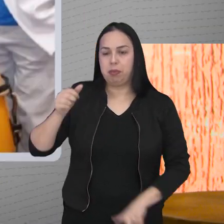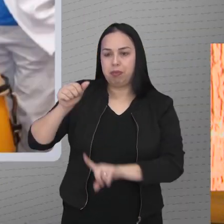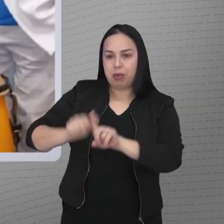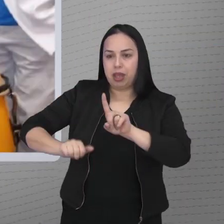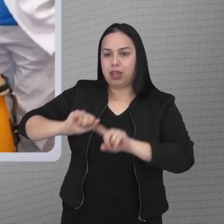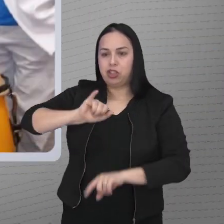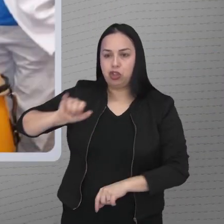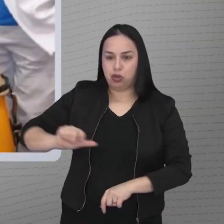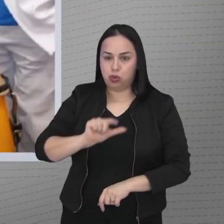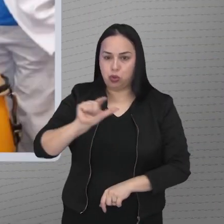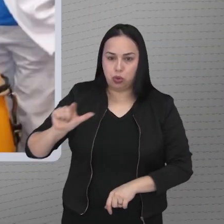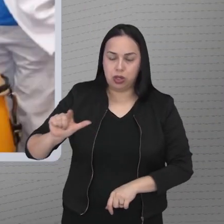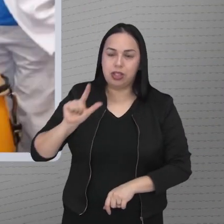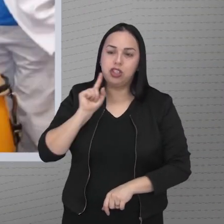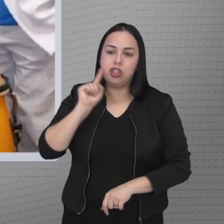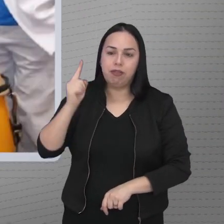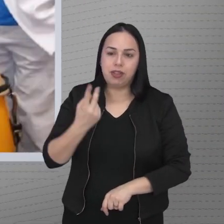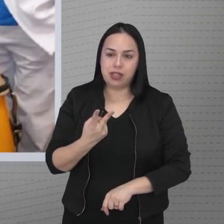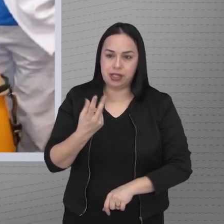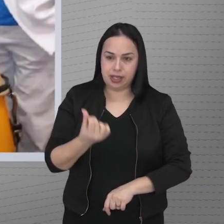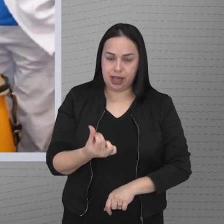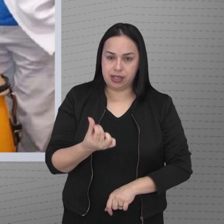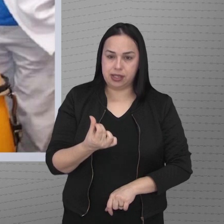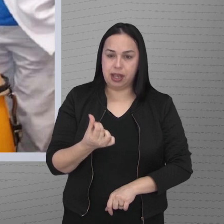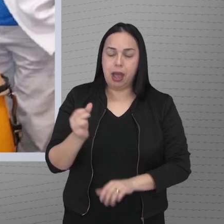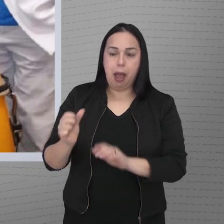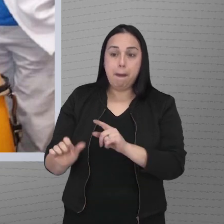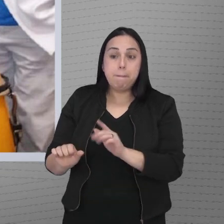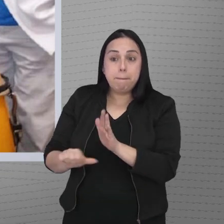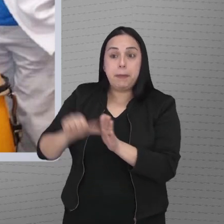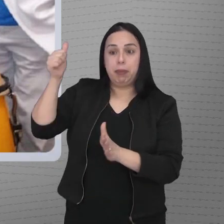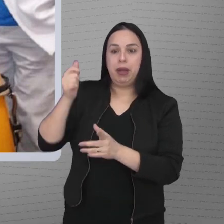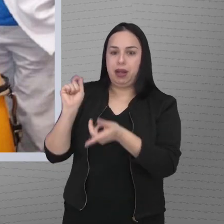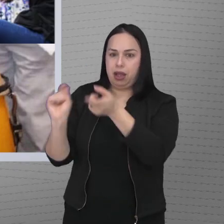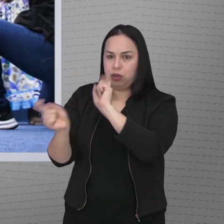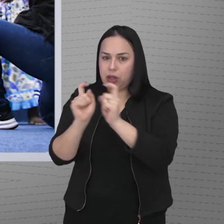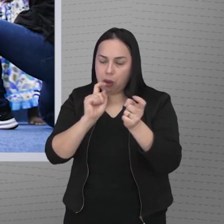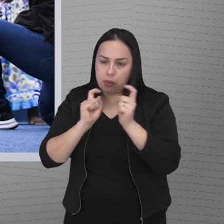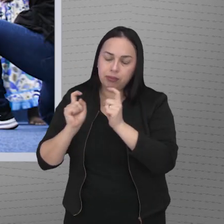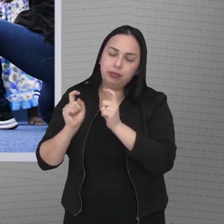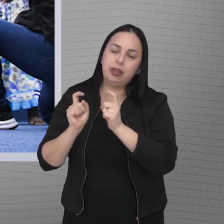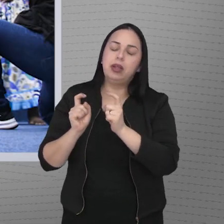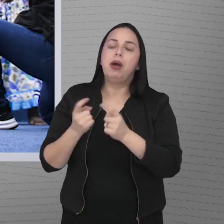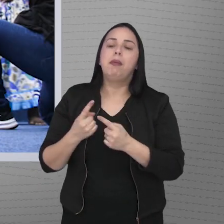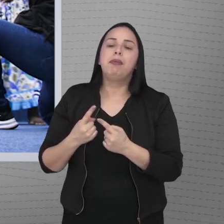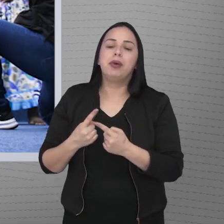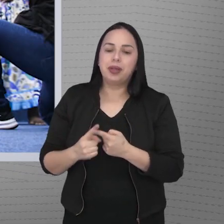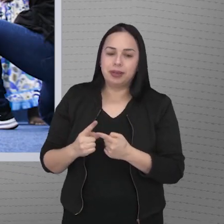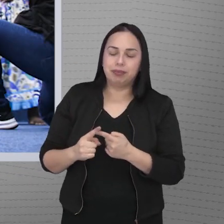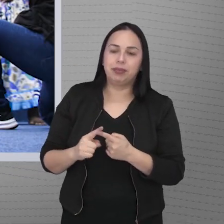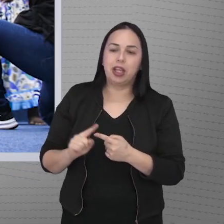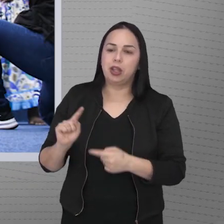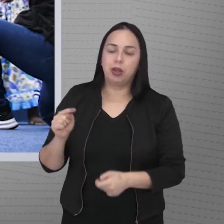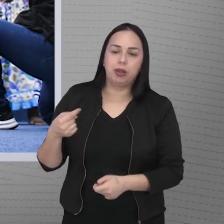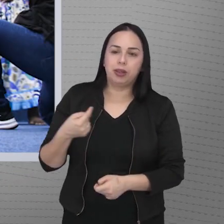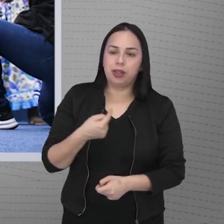julho, dia 26 de julho de 2002, foi que nós fizemos a nossa primeira reunião, né? Porque a